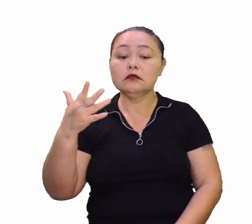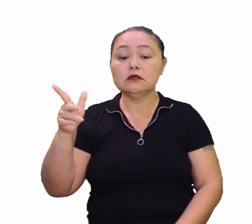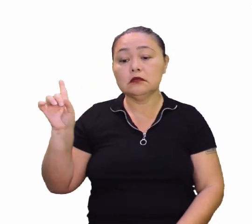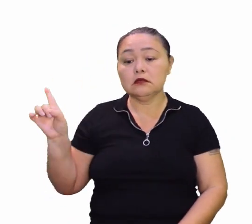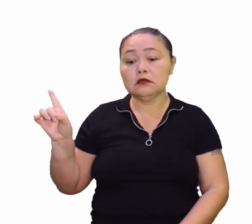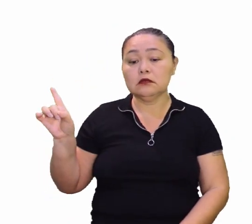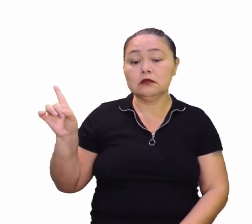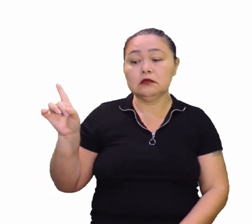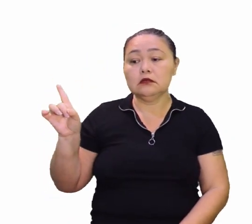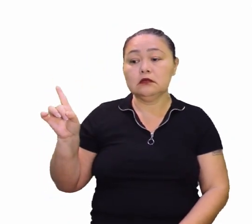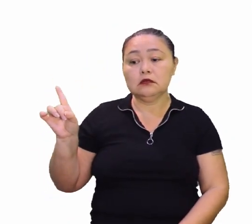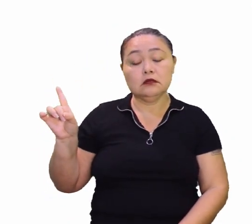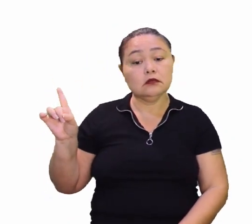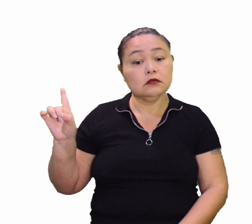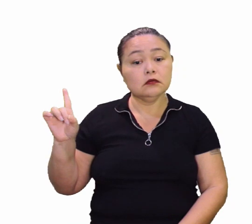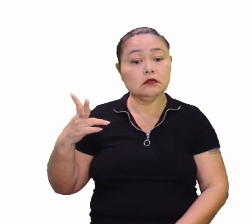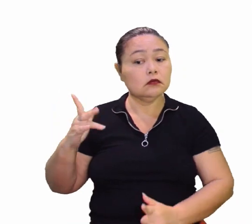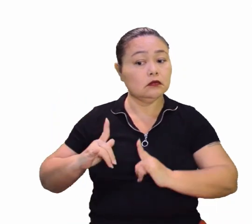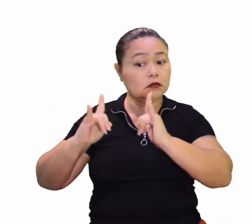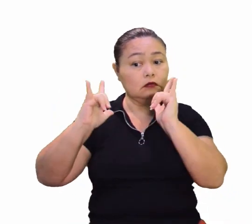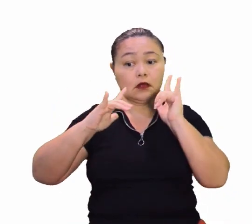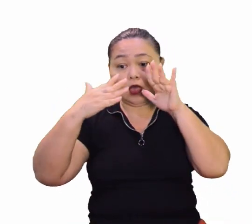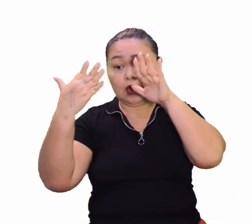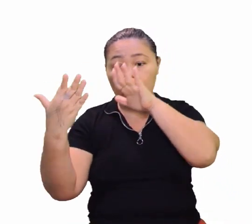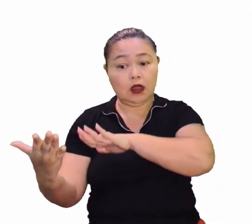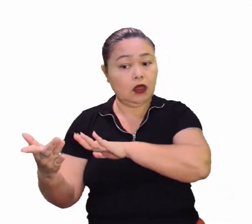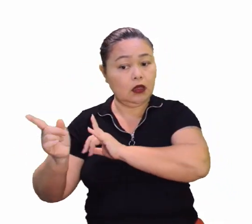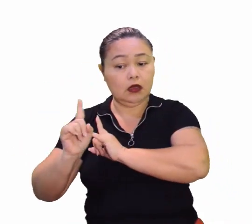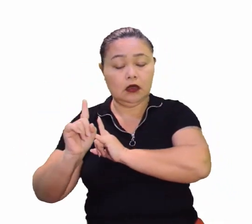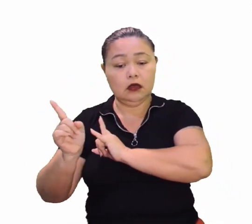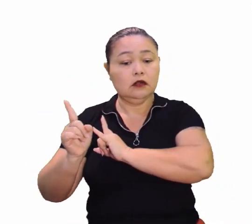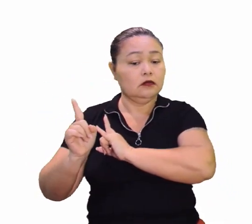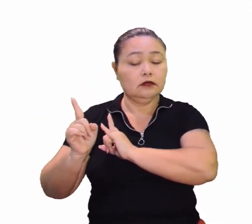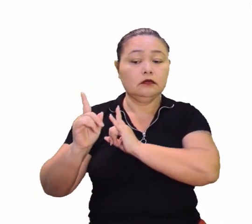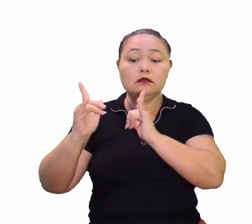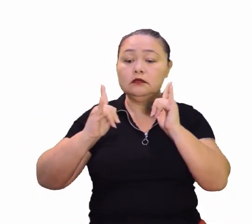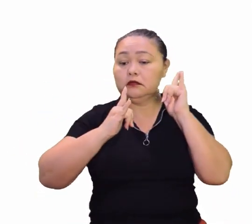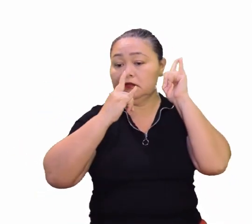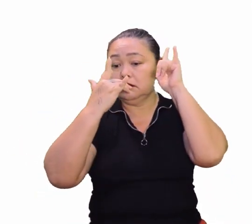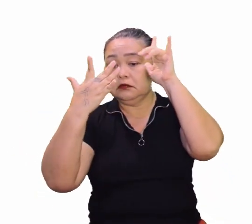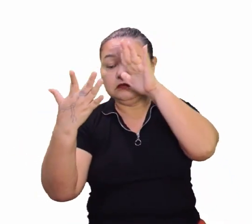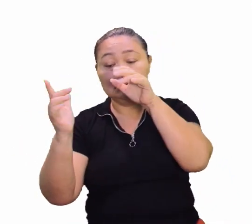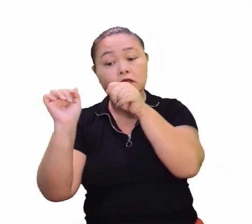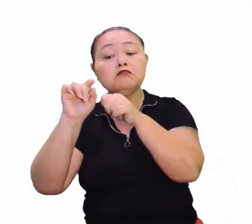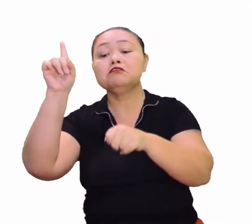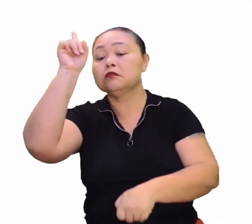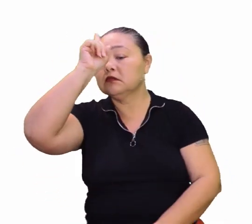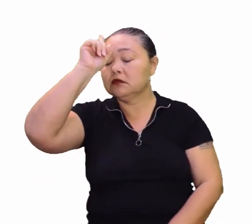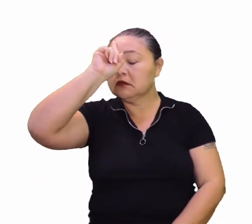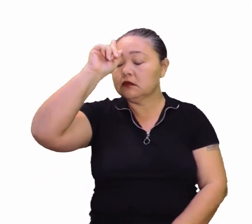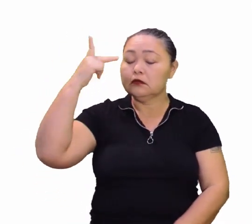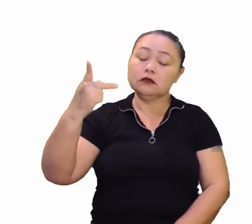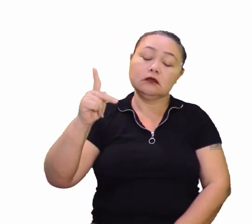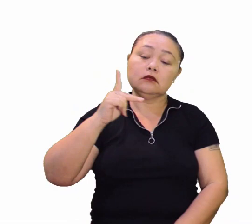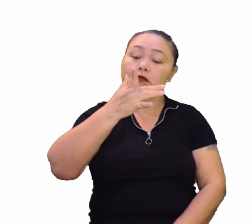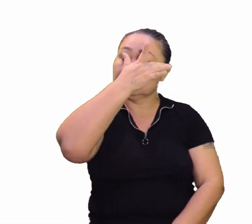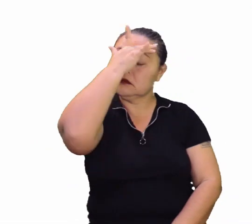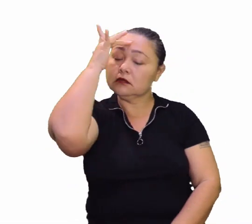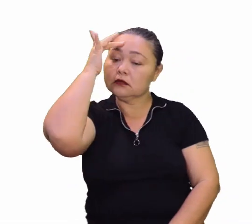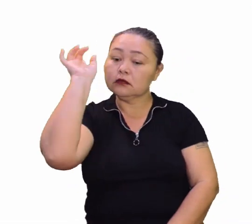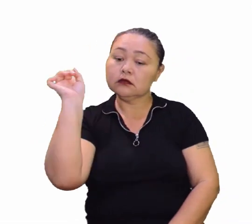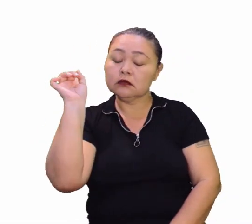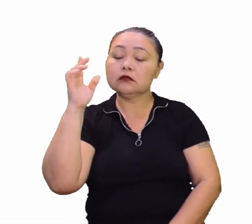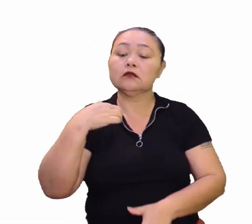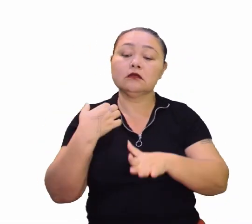essa imagem aí, ó, não é de um prédio que caiu, não. Não. É o cotidiano dessas pessoas aí,